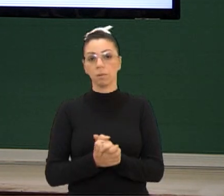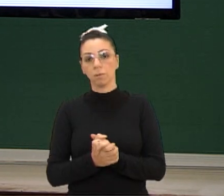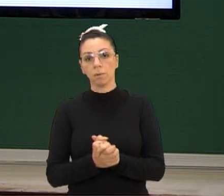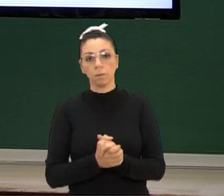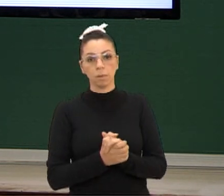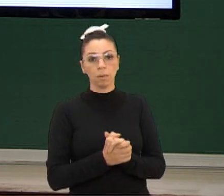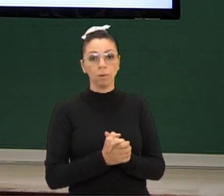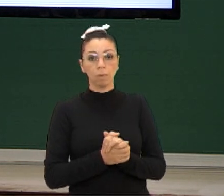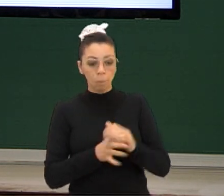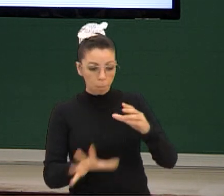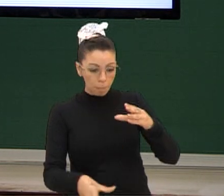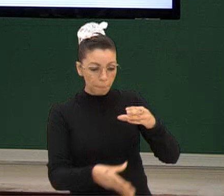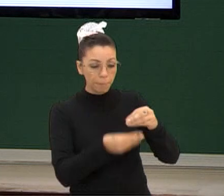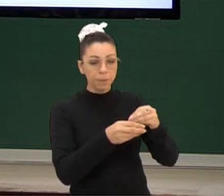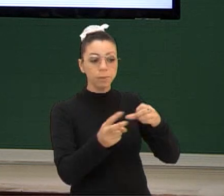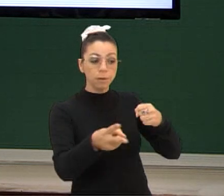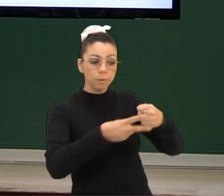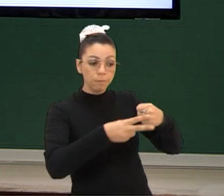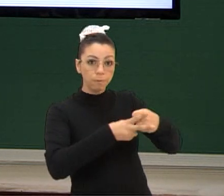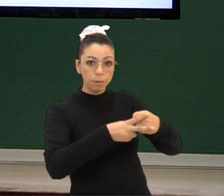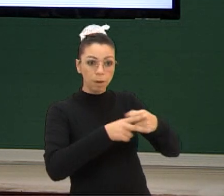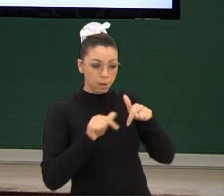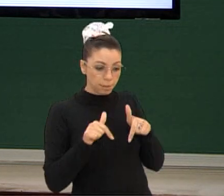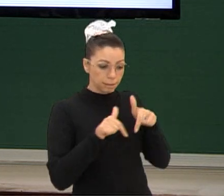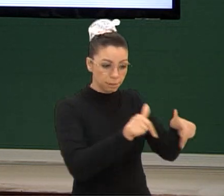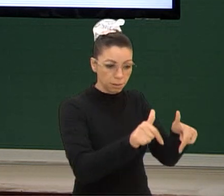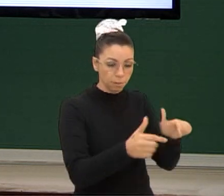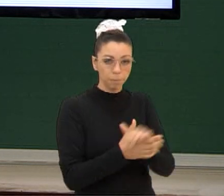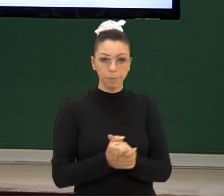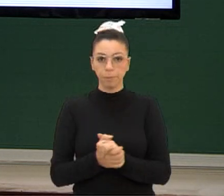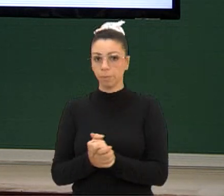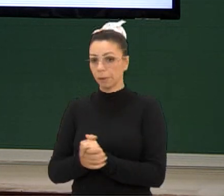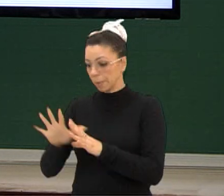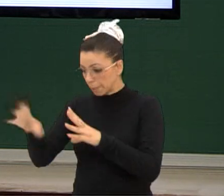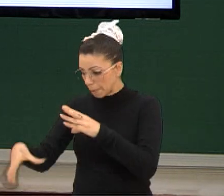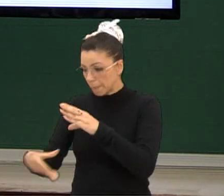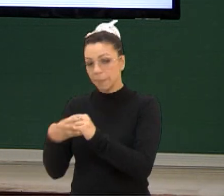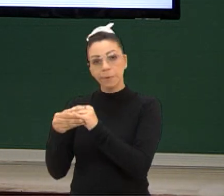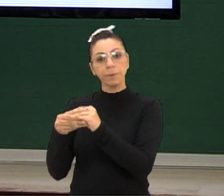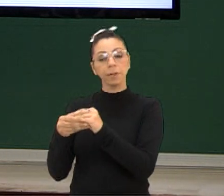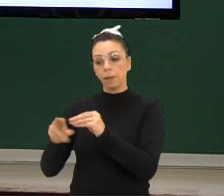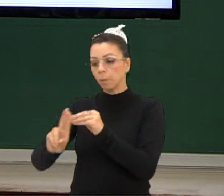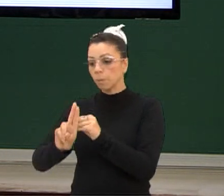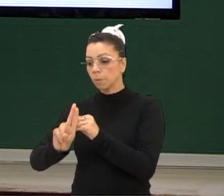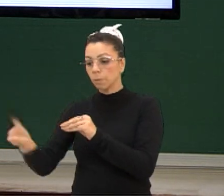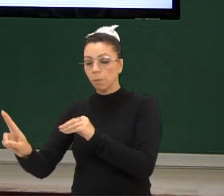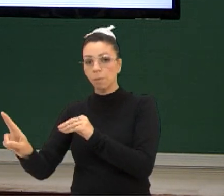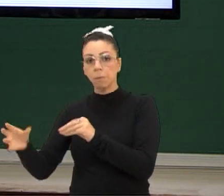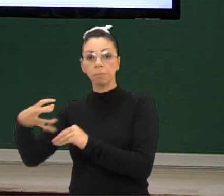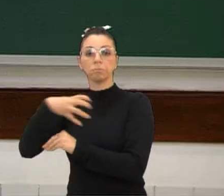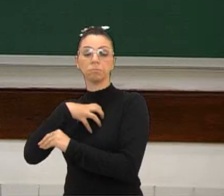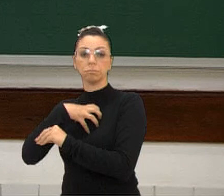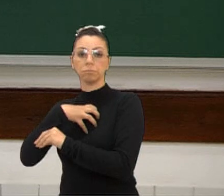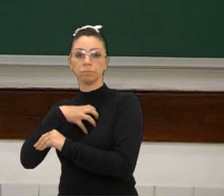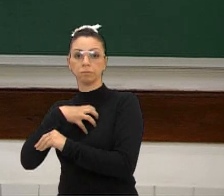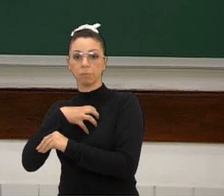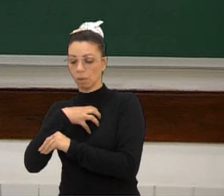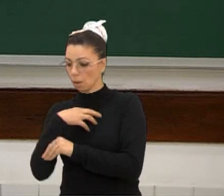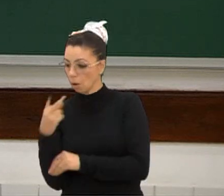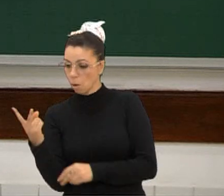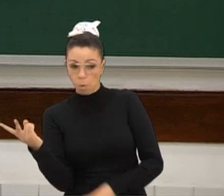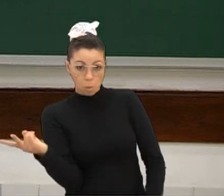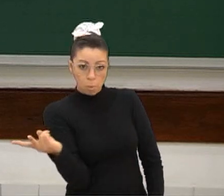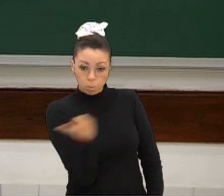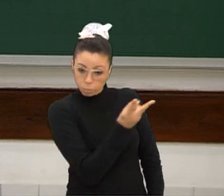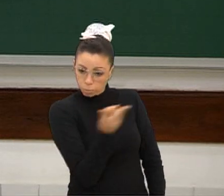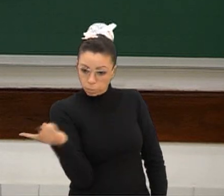verbal, verbo de ação. Predicado nominal, eu tenho um estado. Se você conseguir